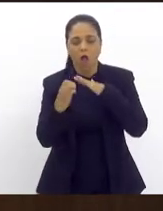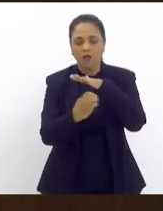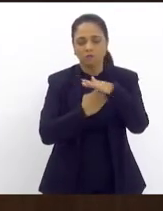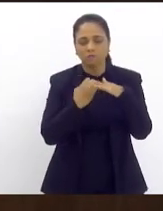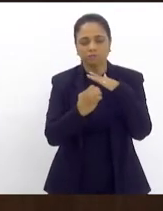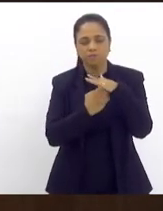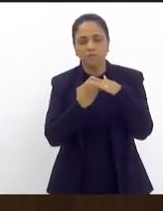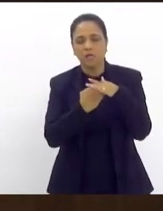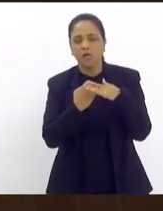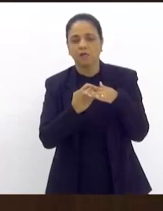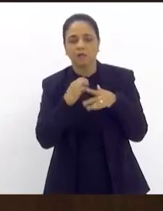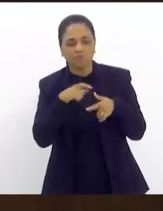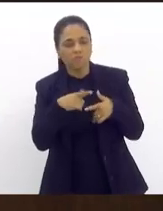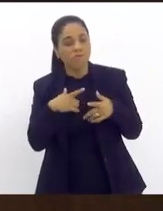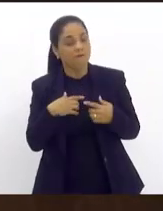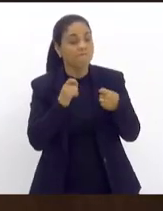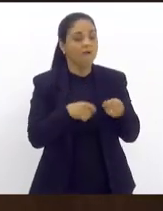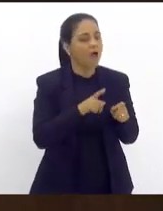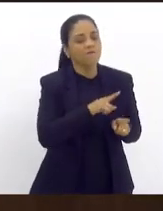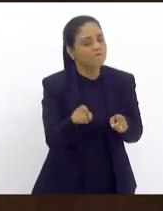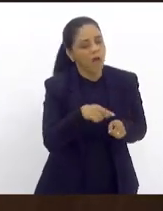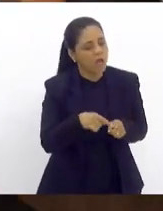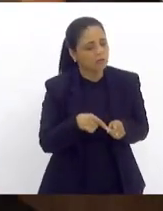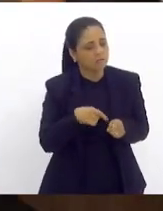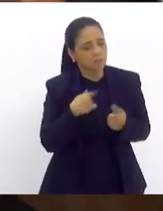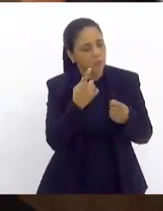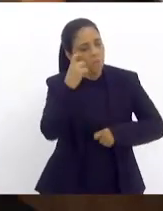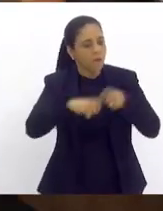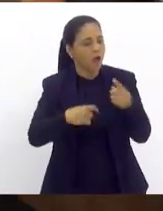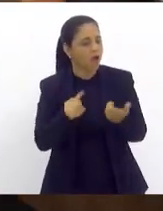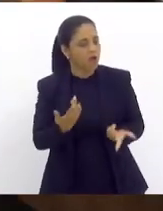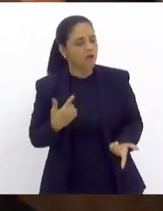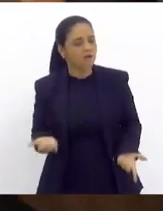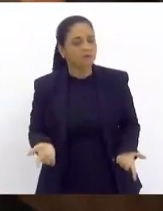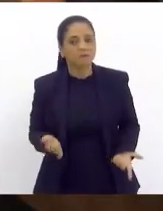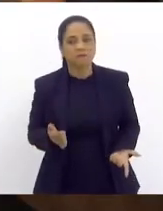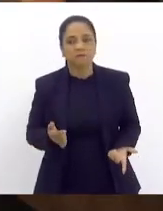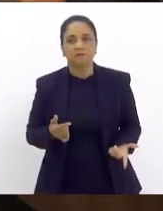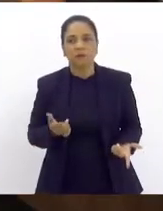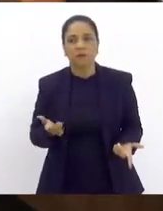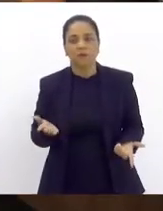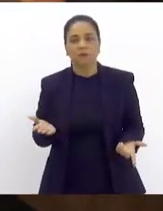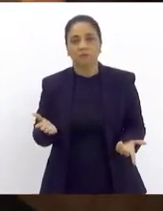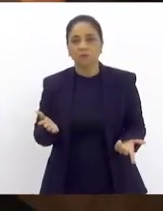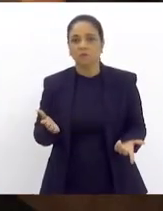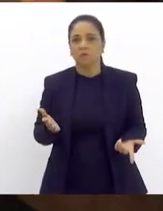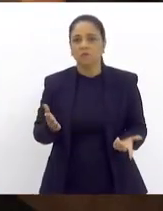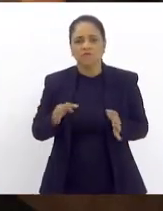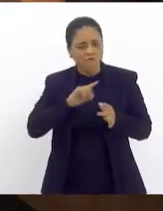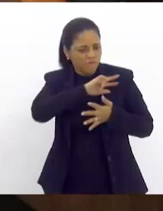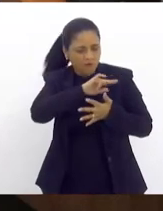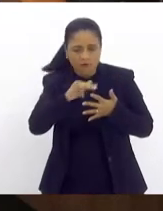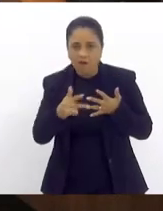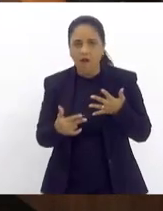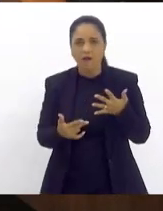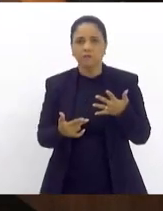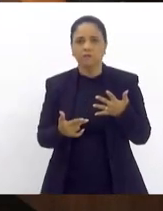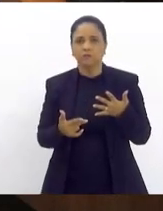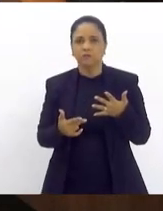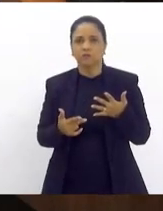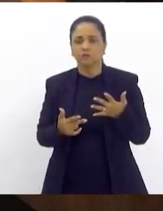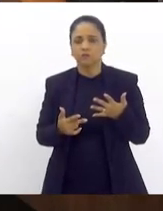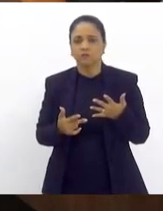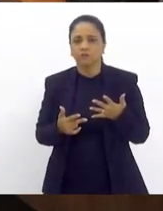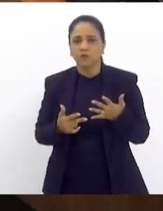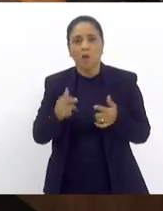né Depois fizemos vários compras deputada Renata vários inclusive alguns que